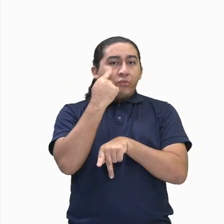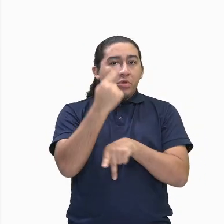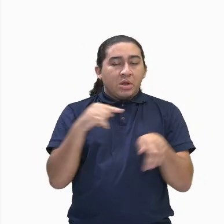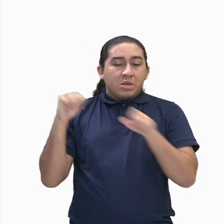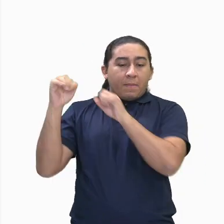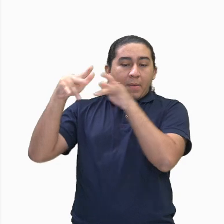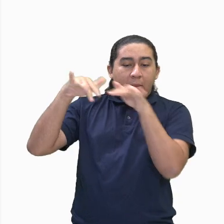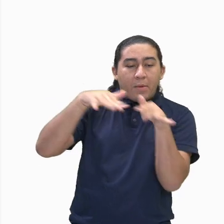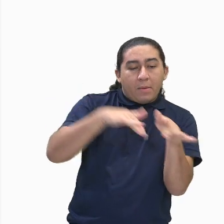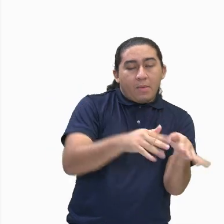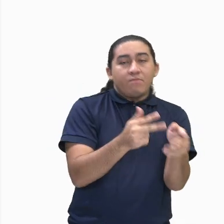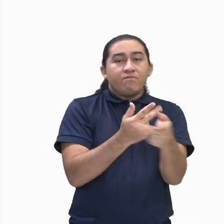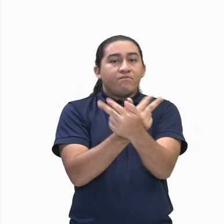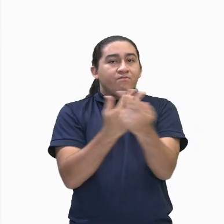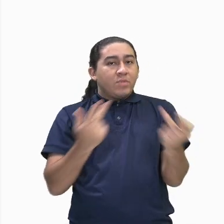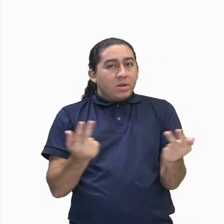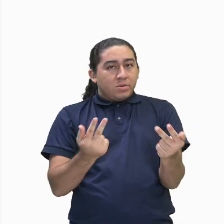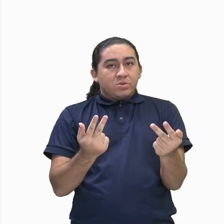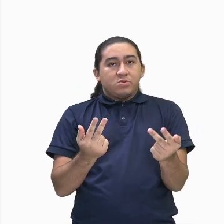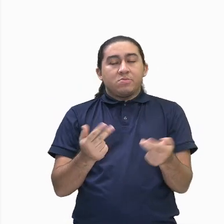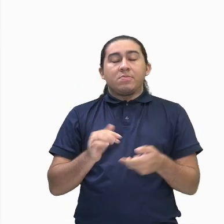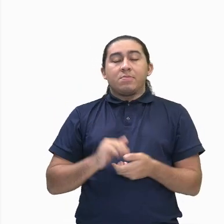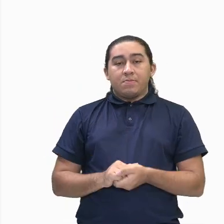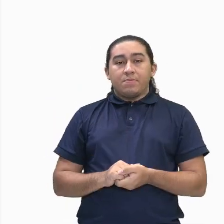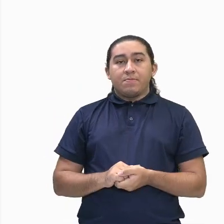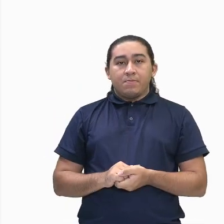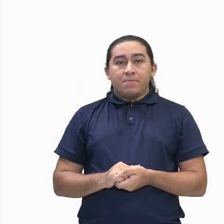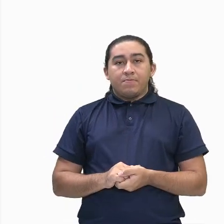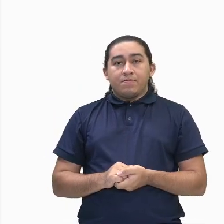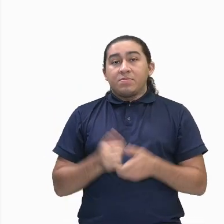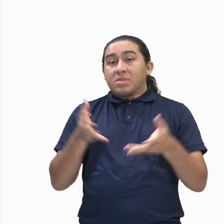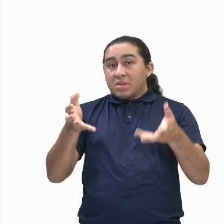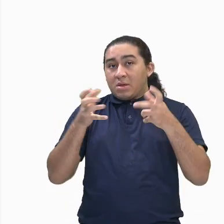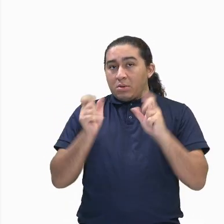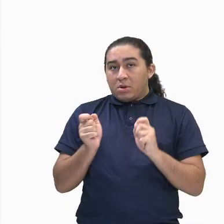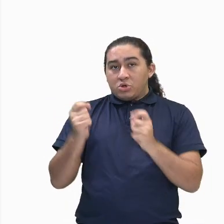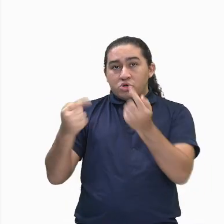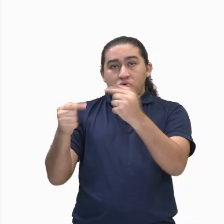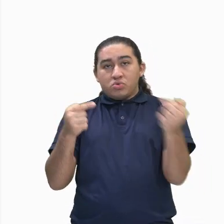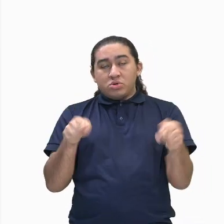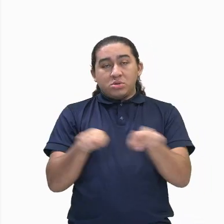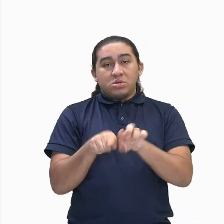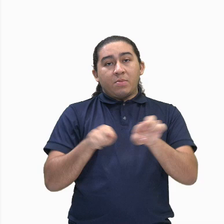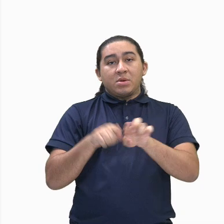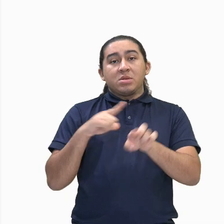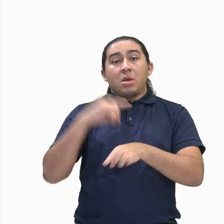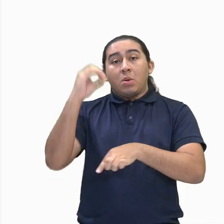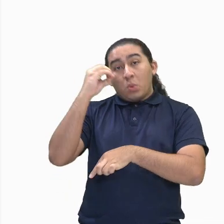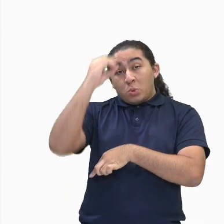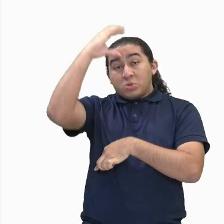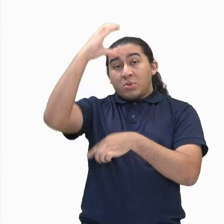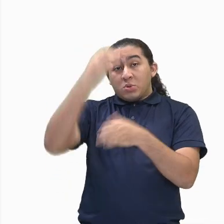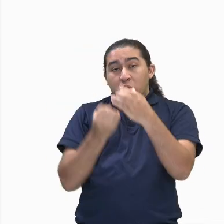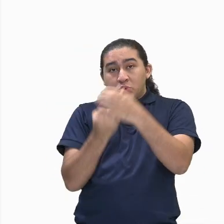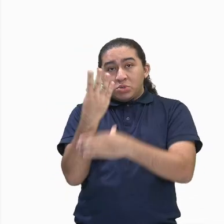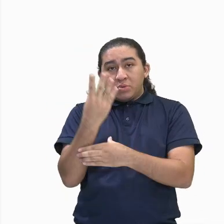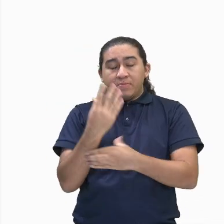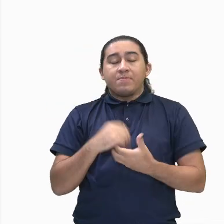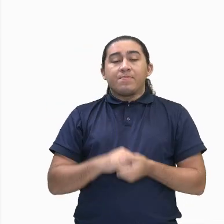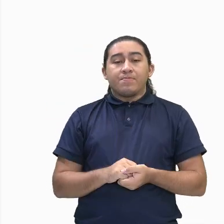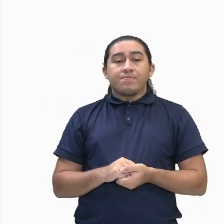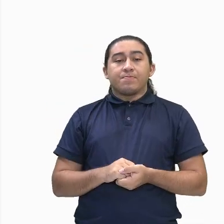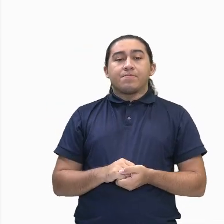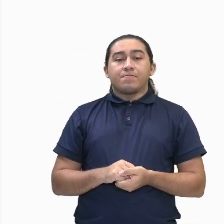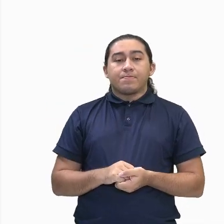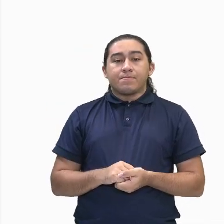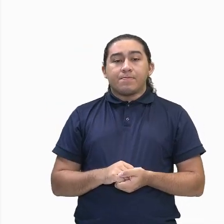esses estudiosos e pessoas de várias partes do mundo que vinham para discutir e produzir conhecimento, tá bom?